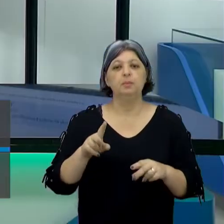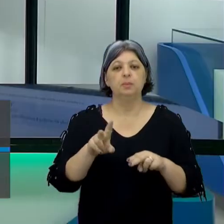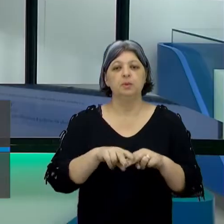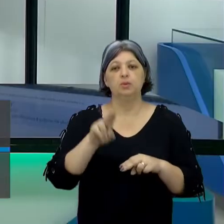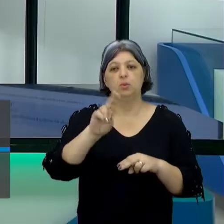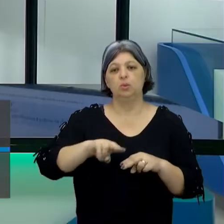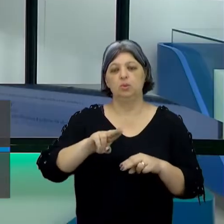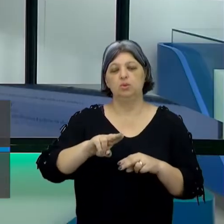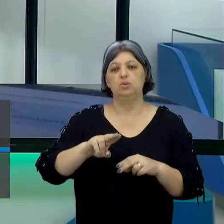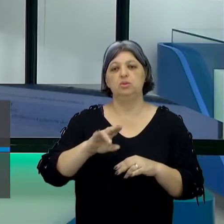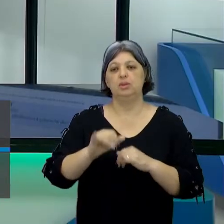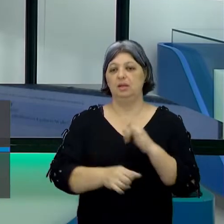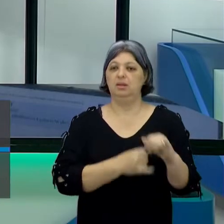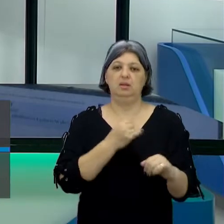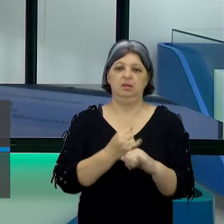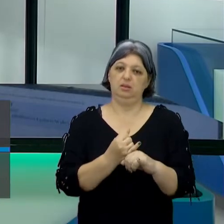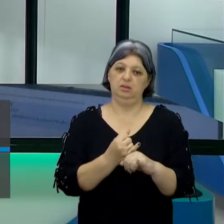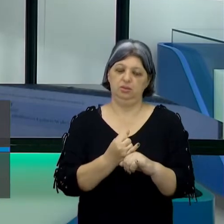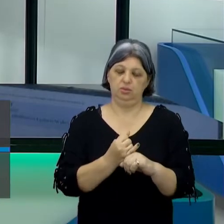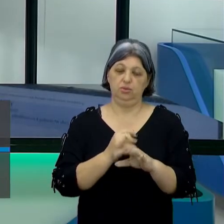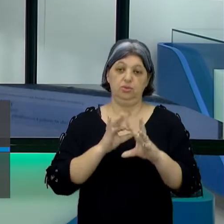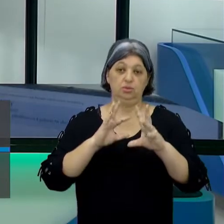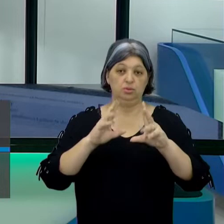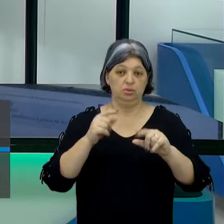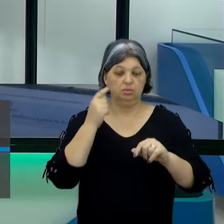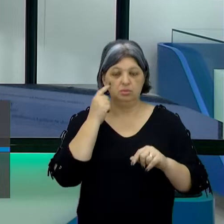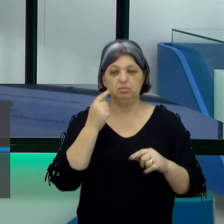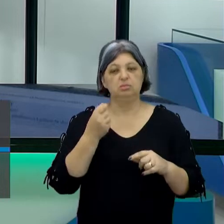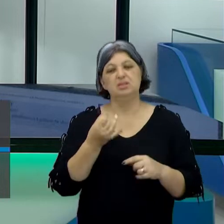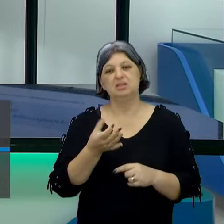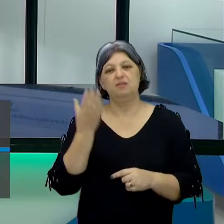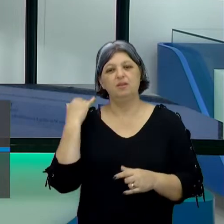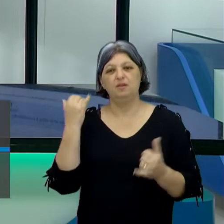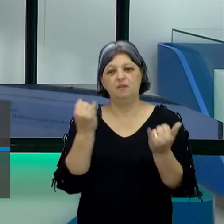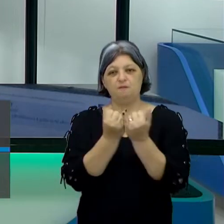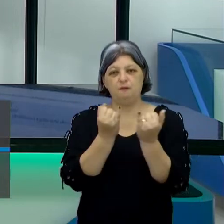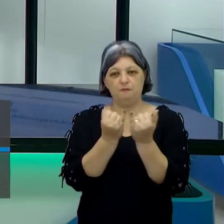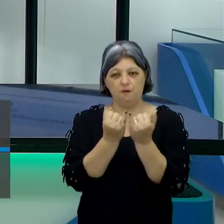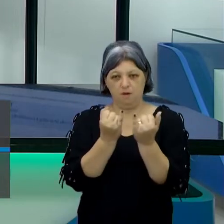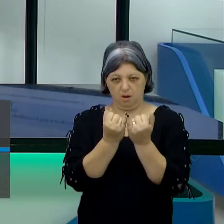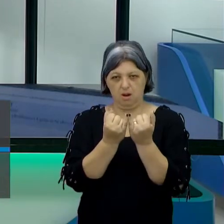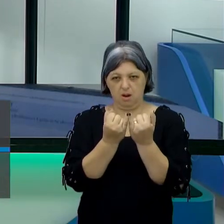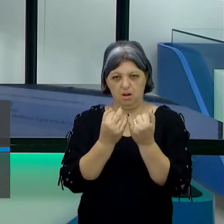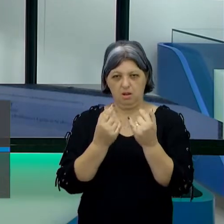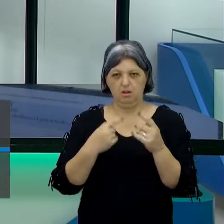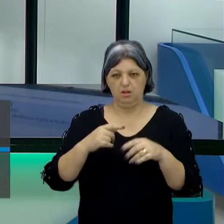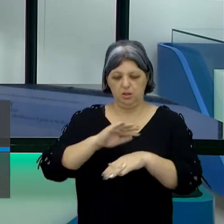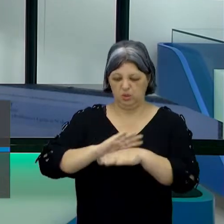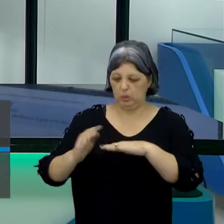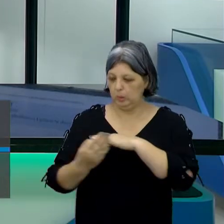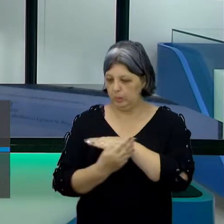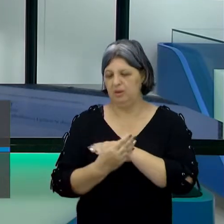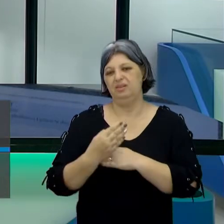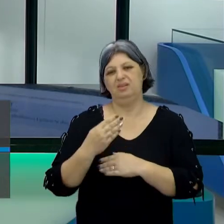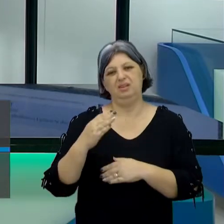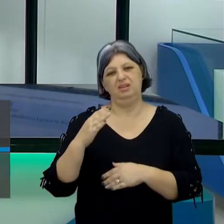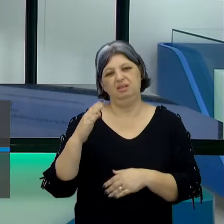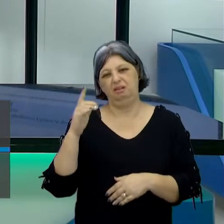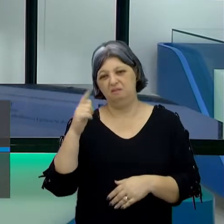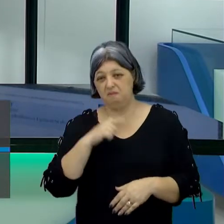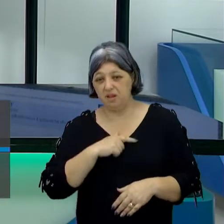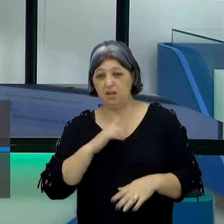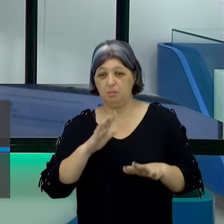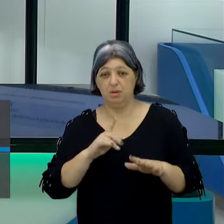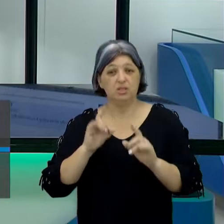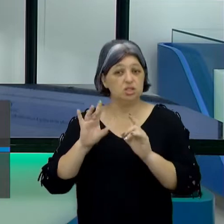o que acontece? Tudo fica amplificado. Sim. Antigamente, se eu falasse uma fofoca lá no meu bairro, é horrível, é feio, é horroroso, mas fica lá no meu